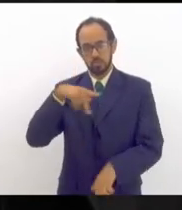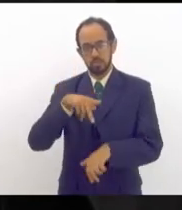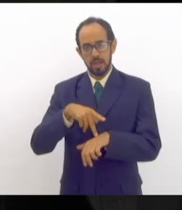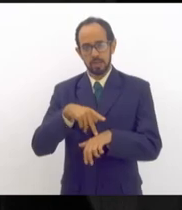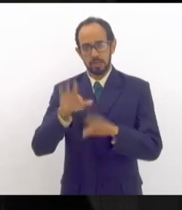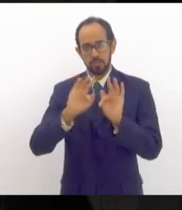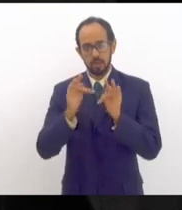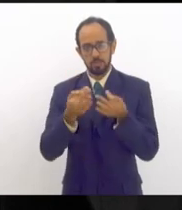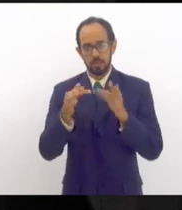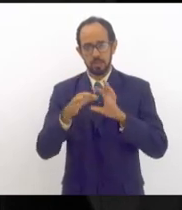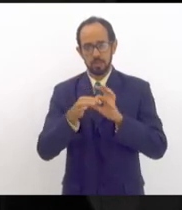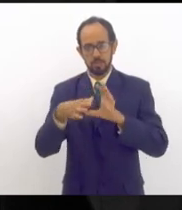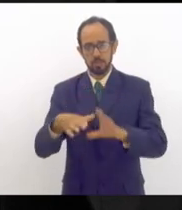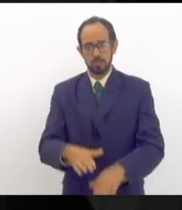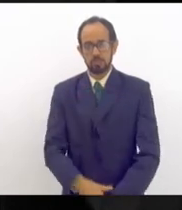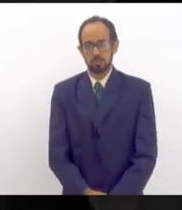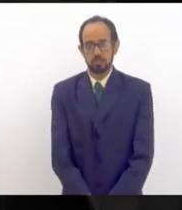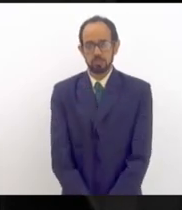liberdade